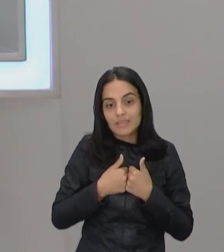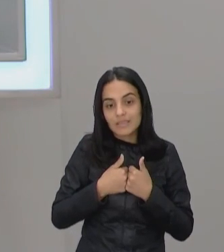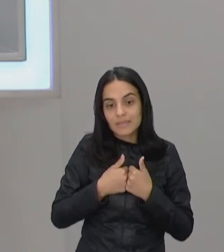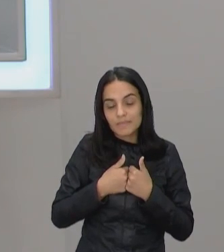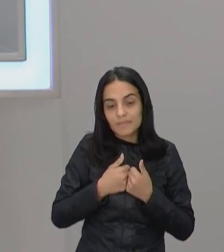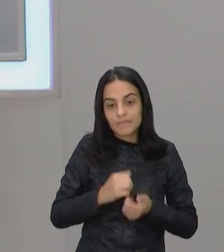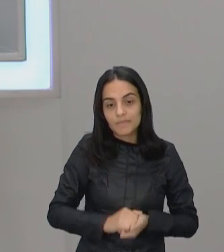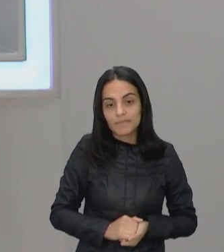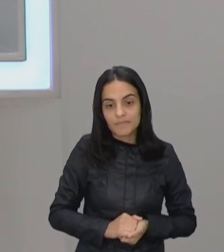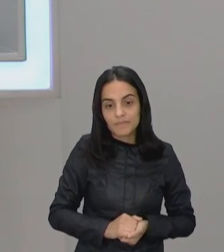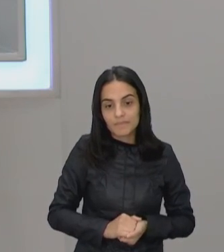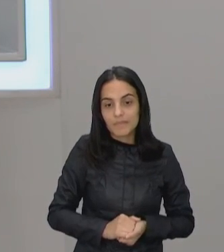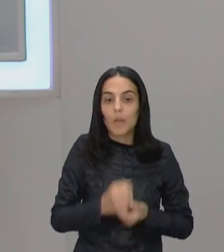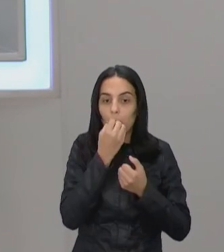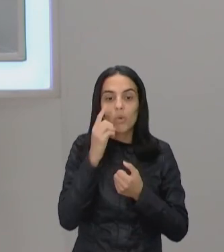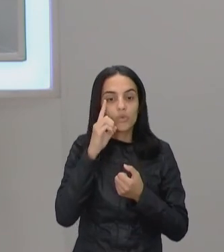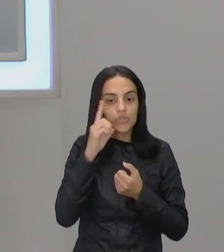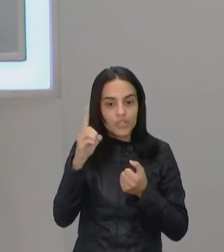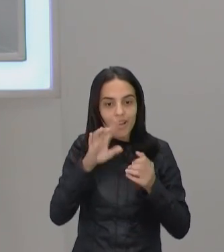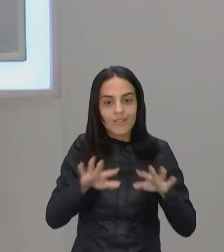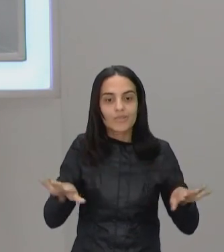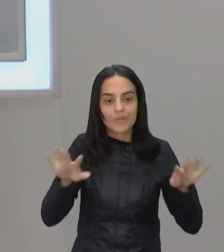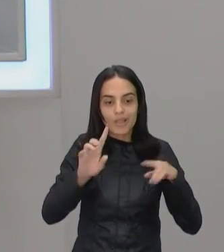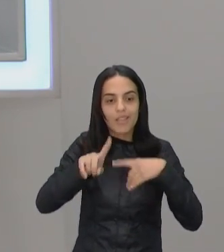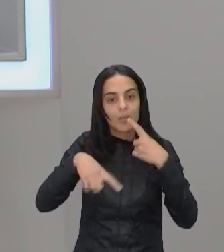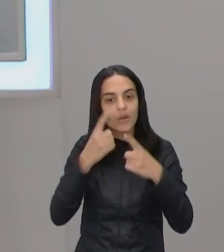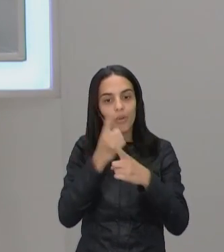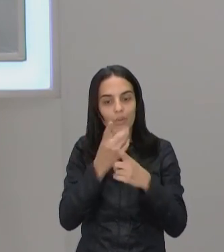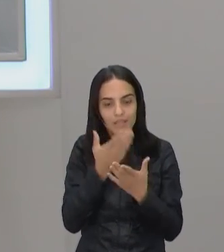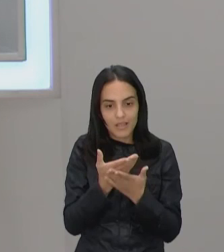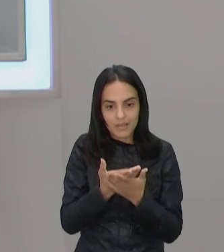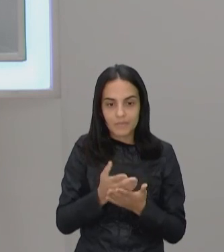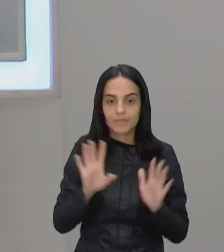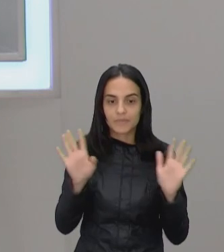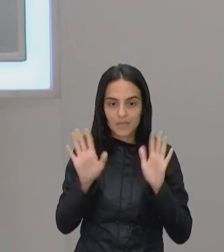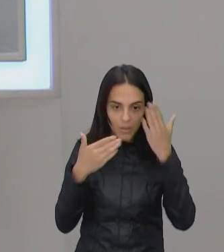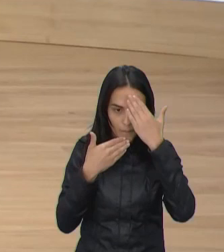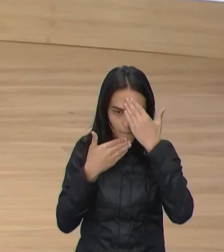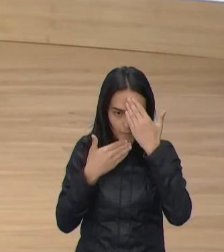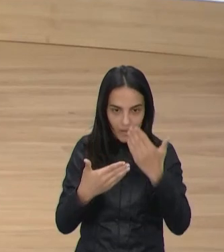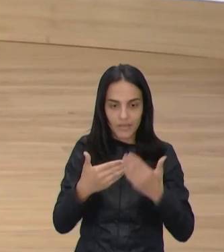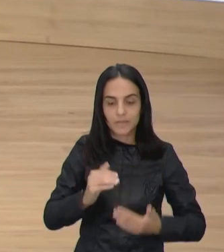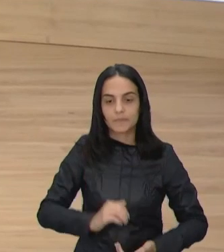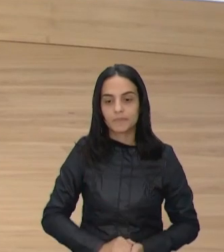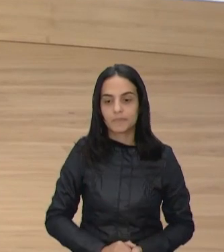aí um bom dia. Até a nossa próxima aula. Obrigado.